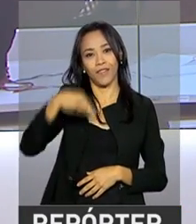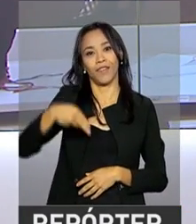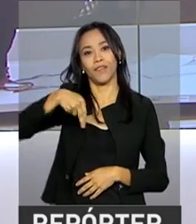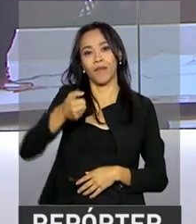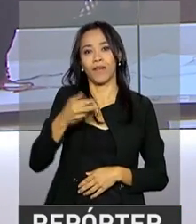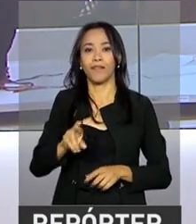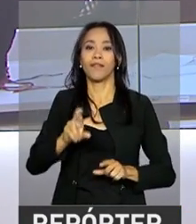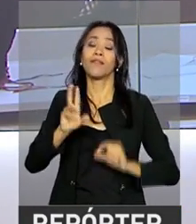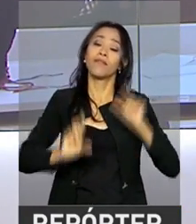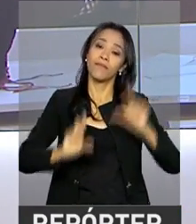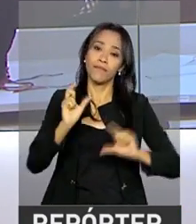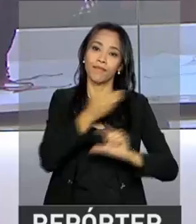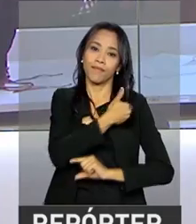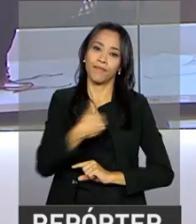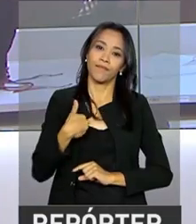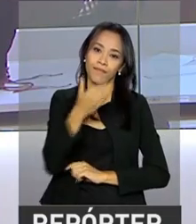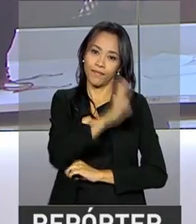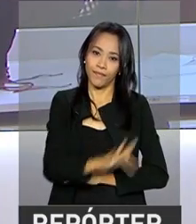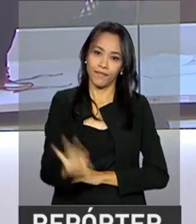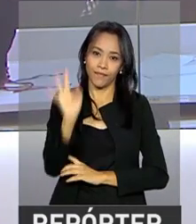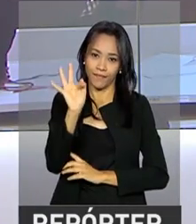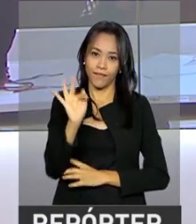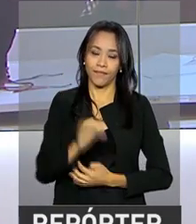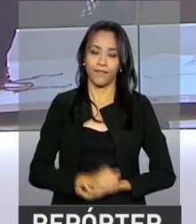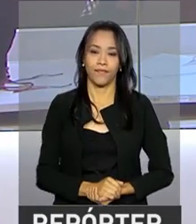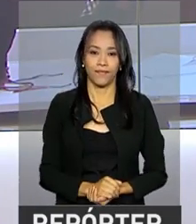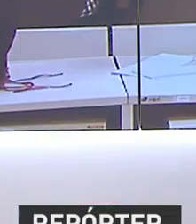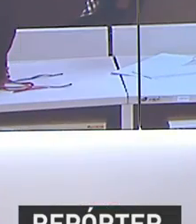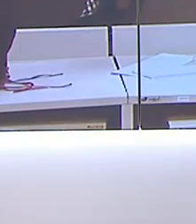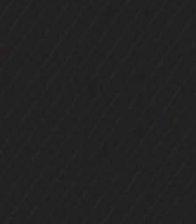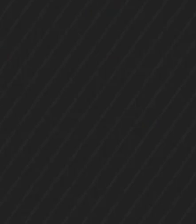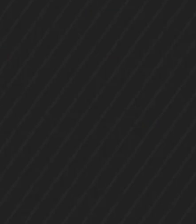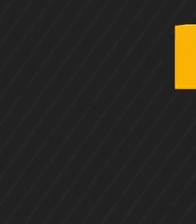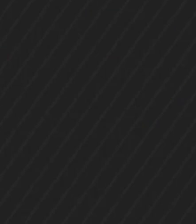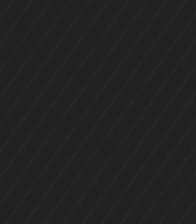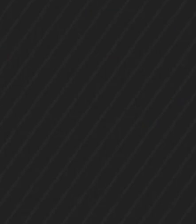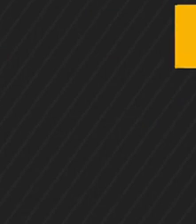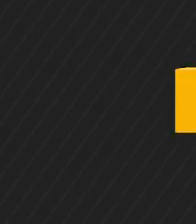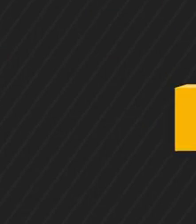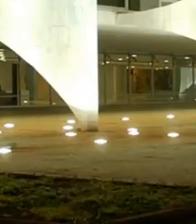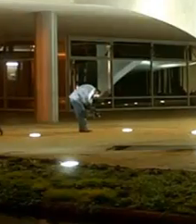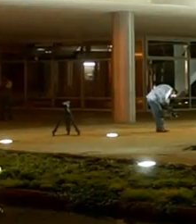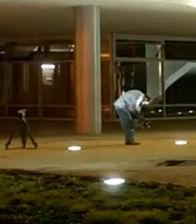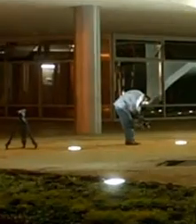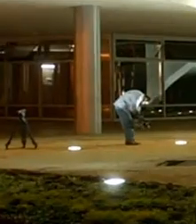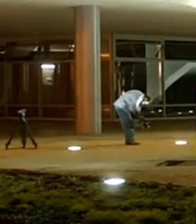com a gente aqui na NBR, a TV do Governo Federal. Música